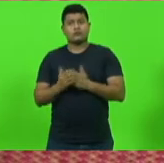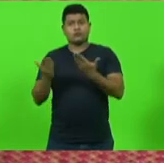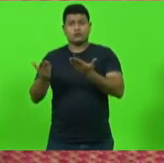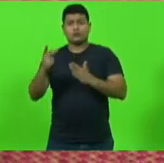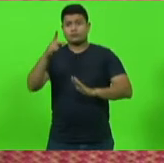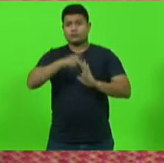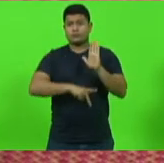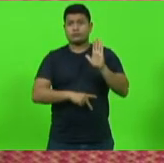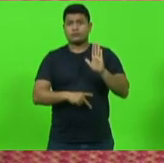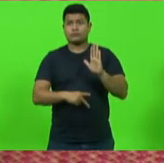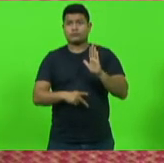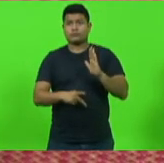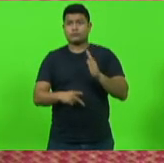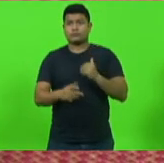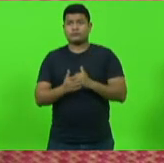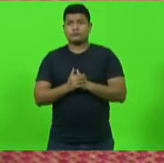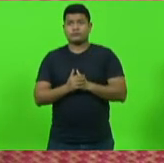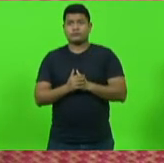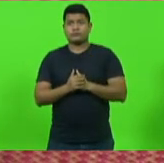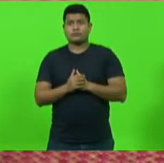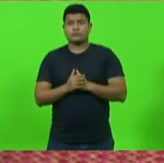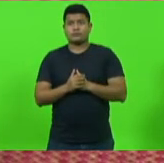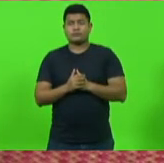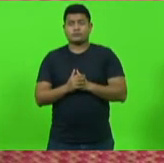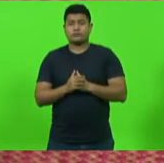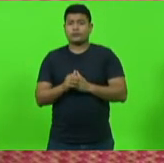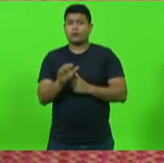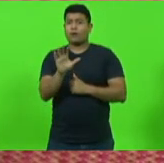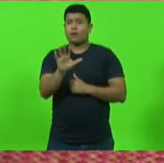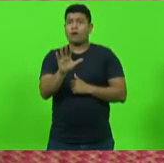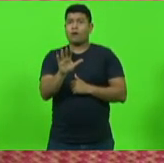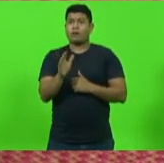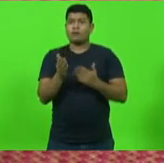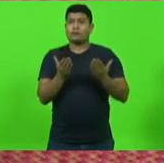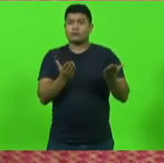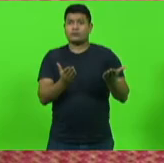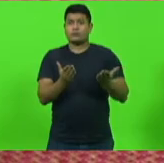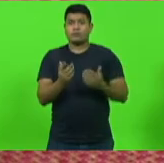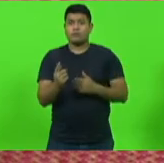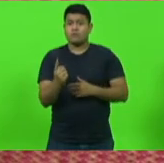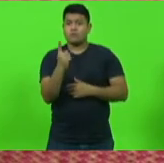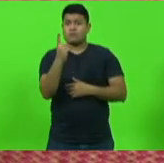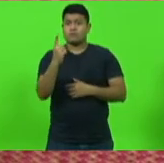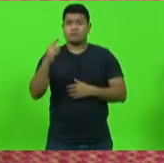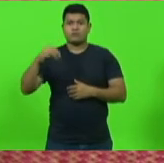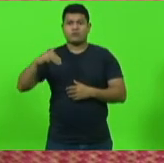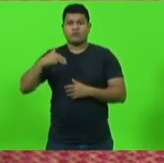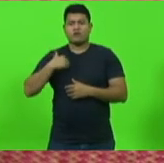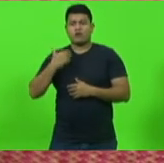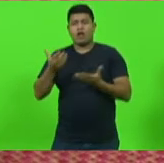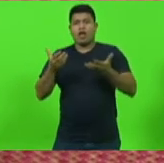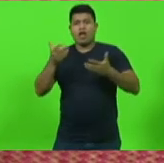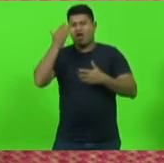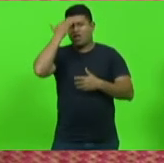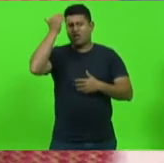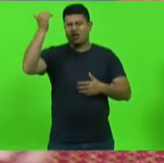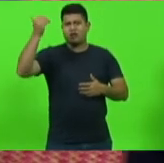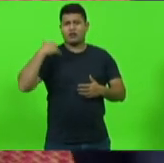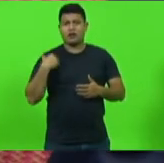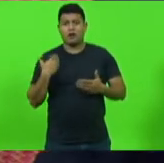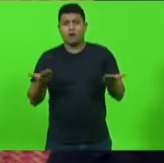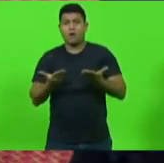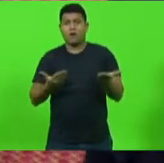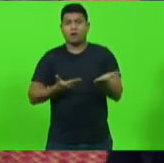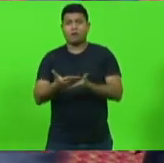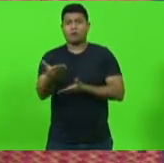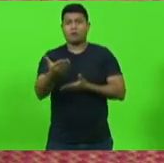Não, pela linear. Daí, alguém, para querer um minuto de fama, entra com a linear